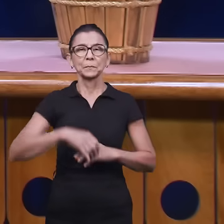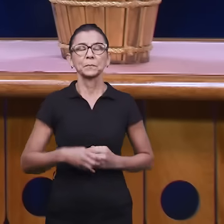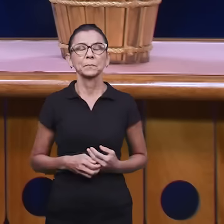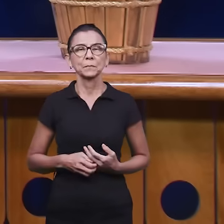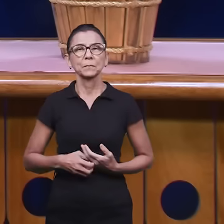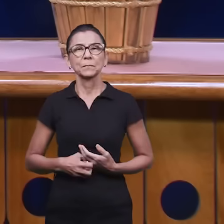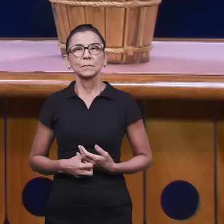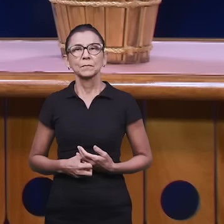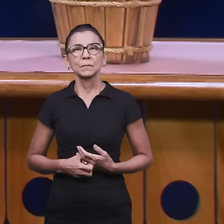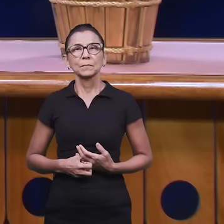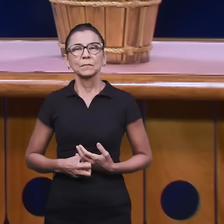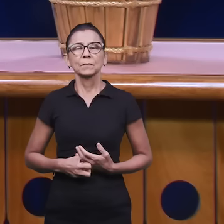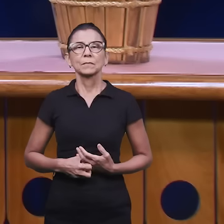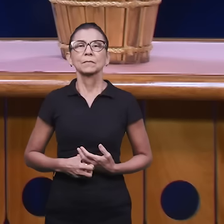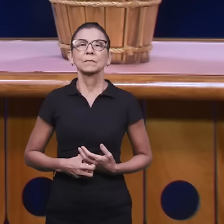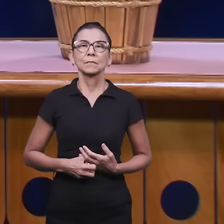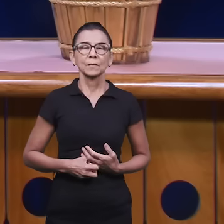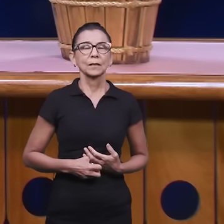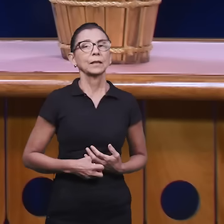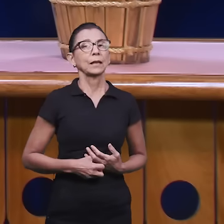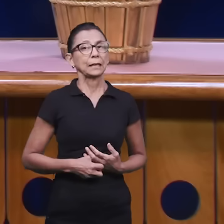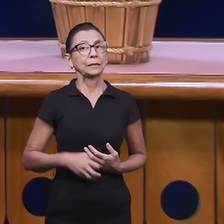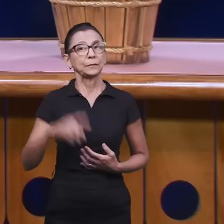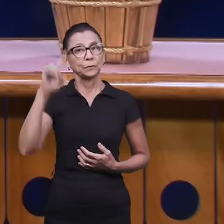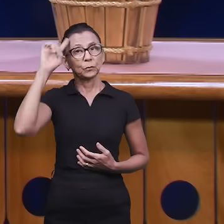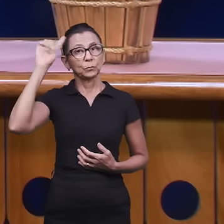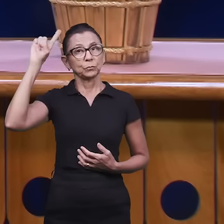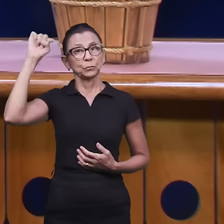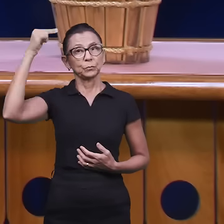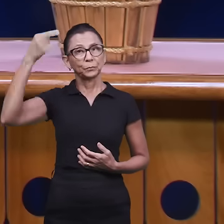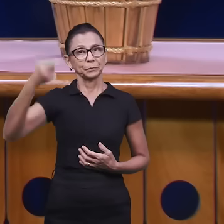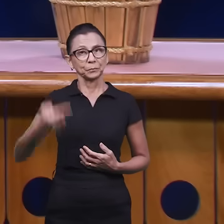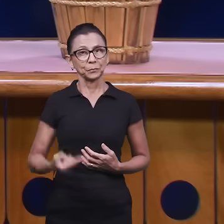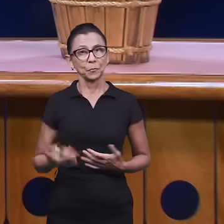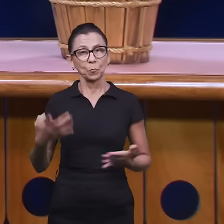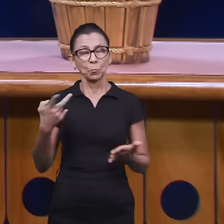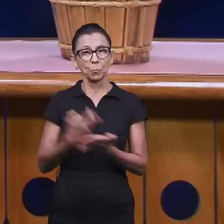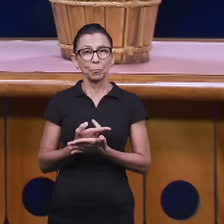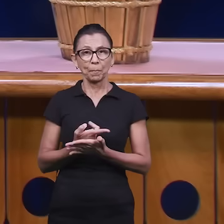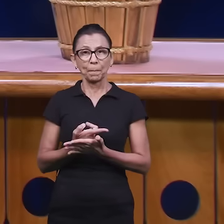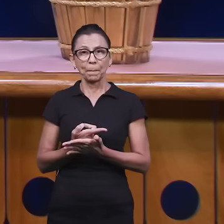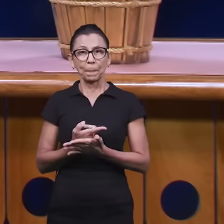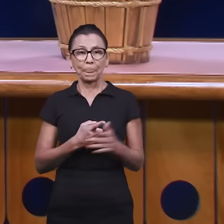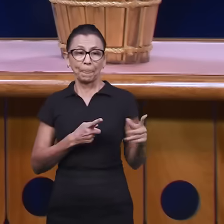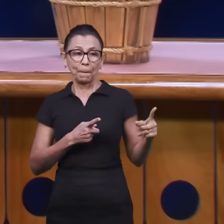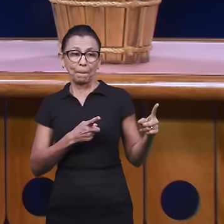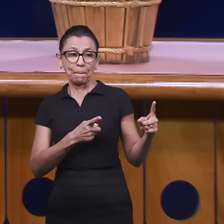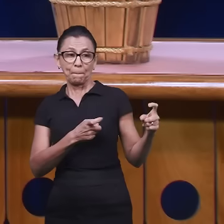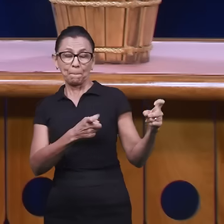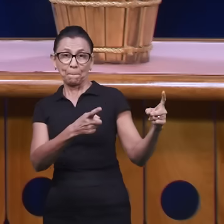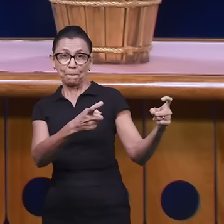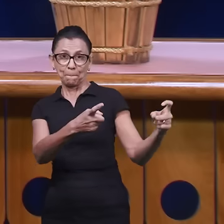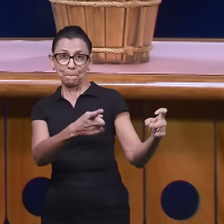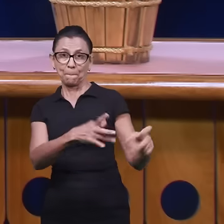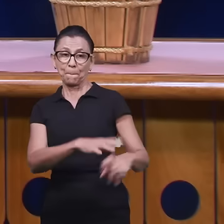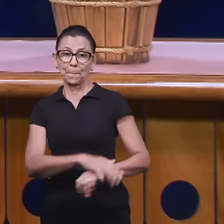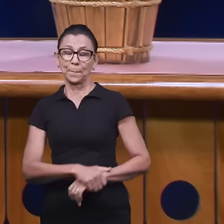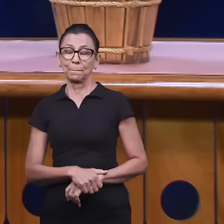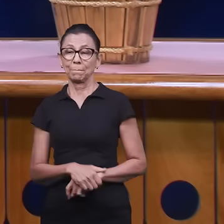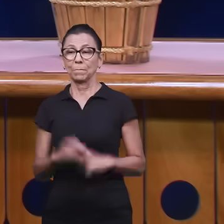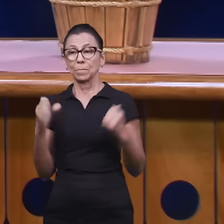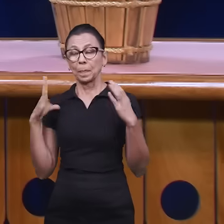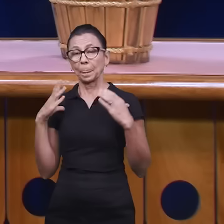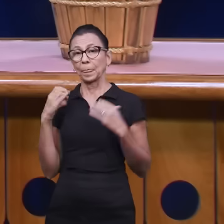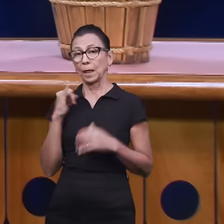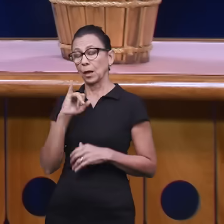No outro dia, ele se prepara então para a batalha. E o Senhor o anjo disse a